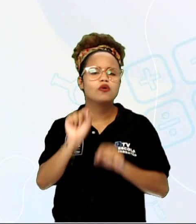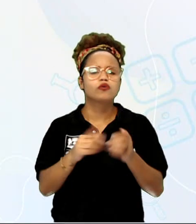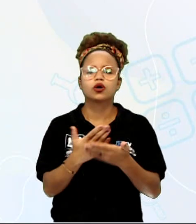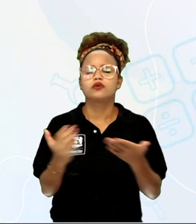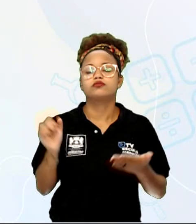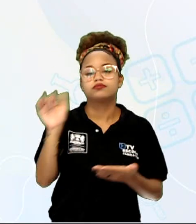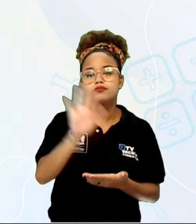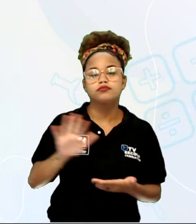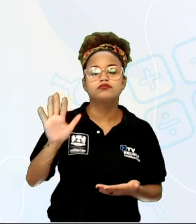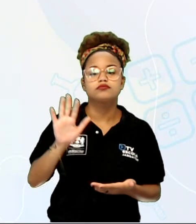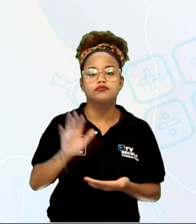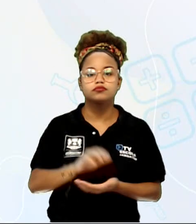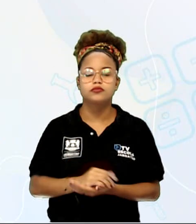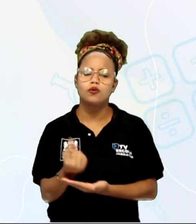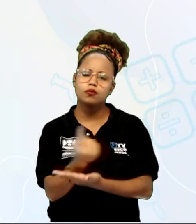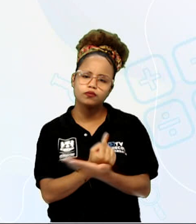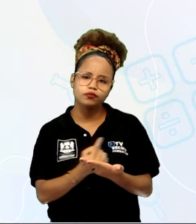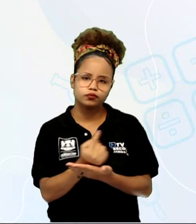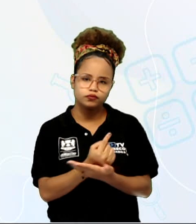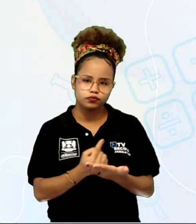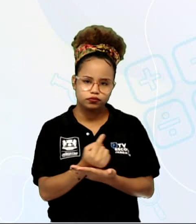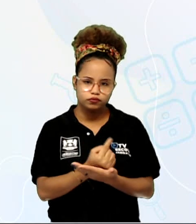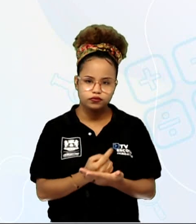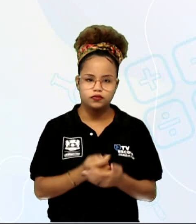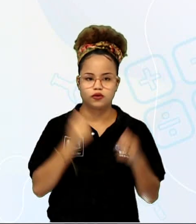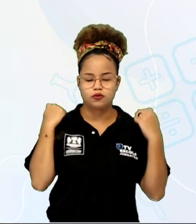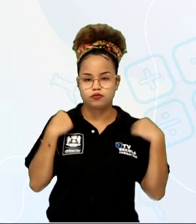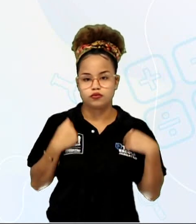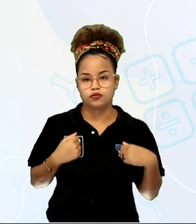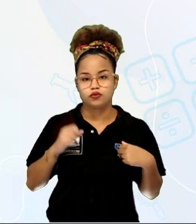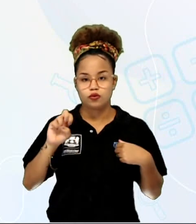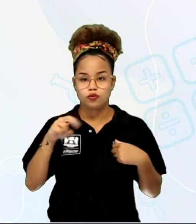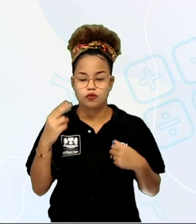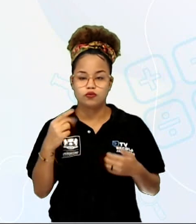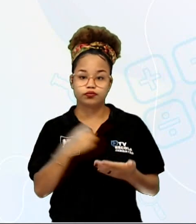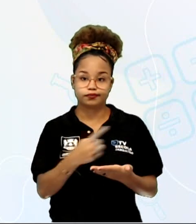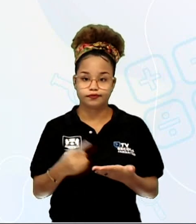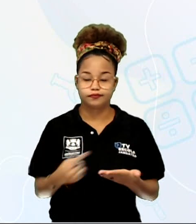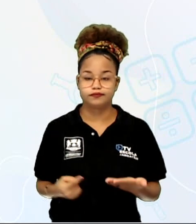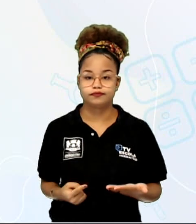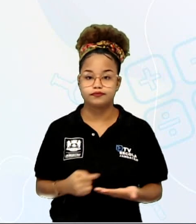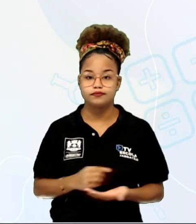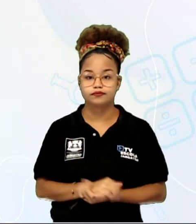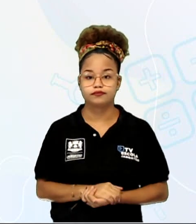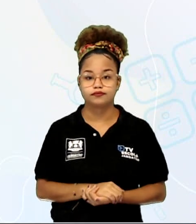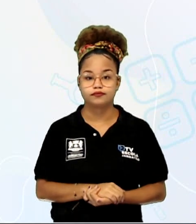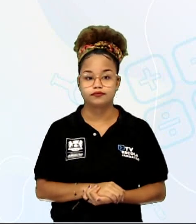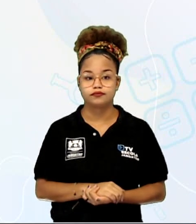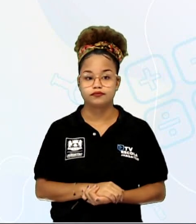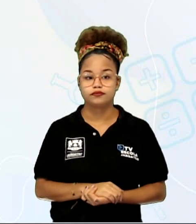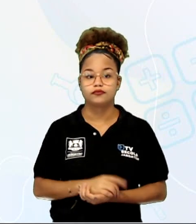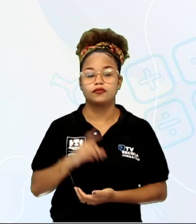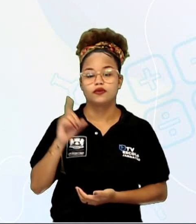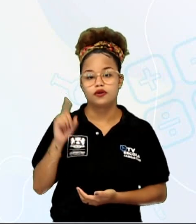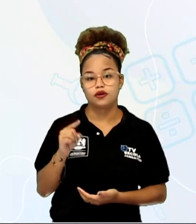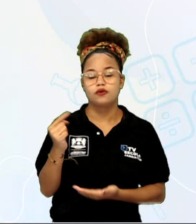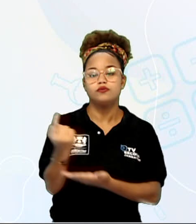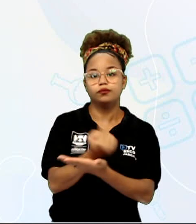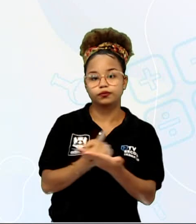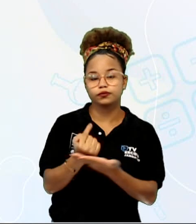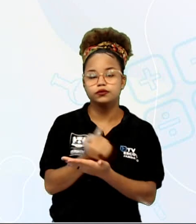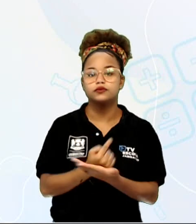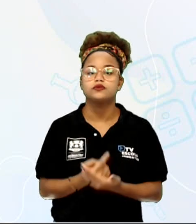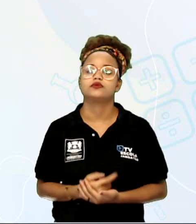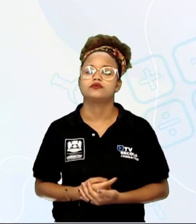mais barato? É o peão, a bolsa ou o caderno? É o peão. Ele custa